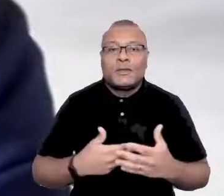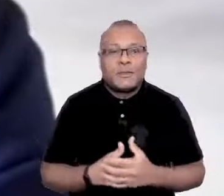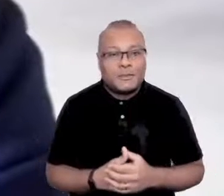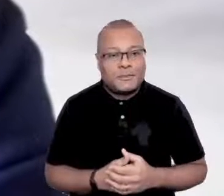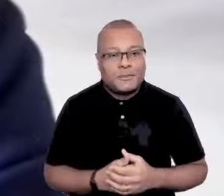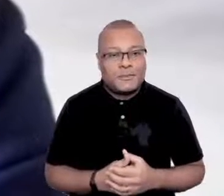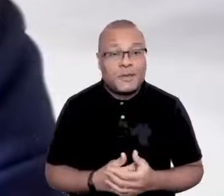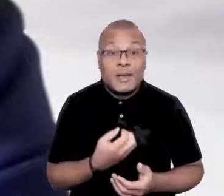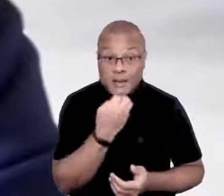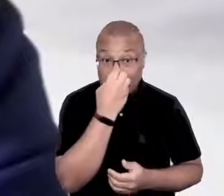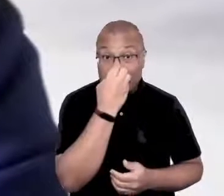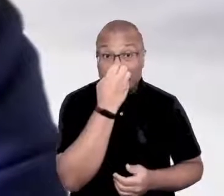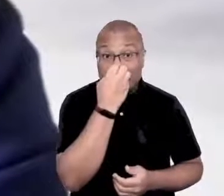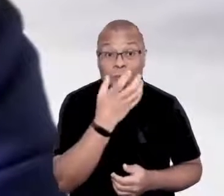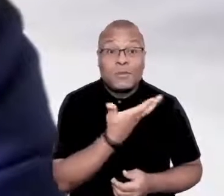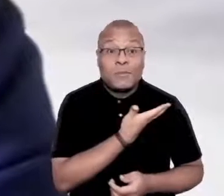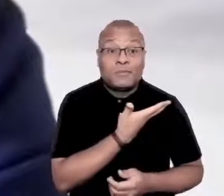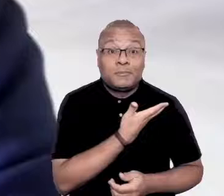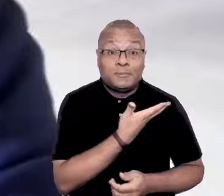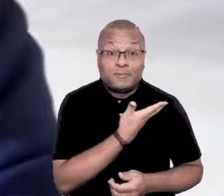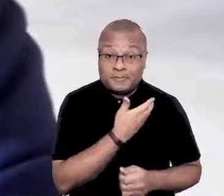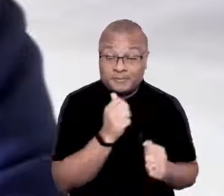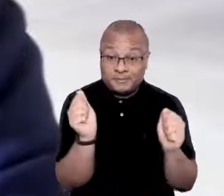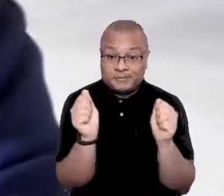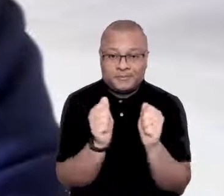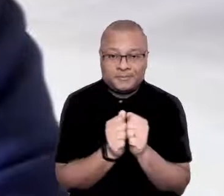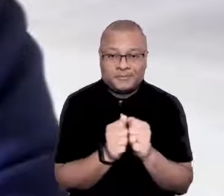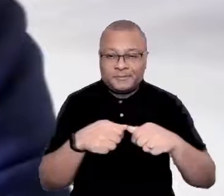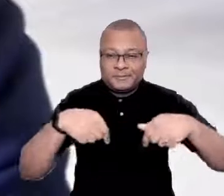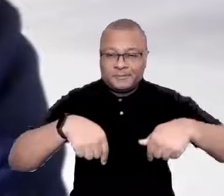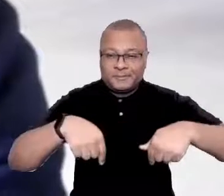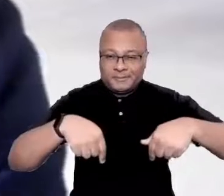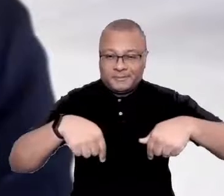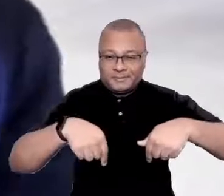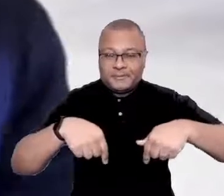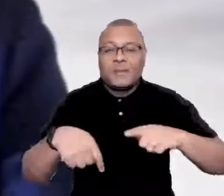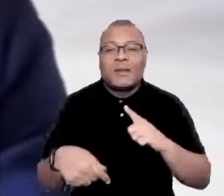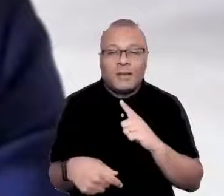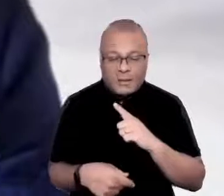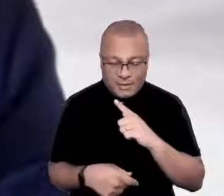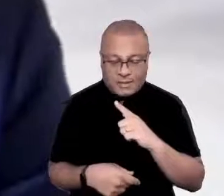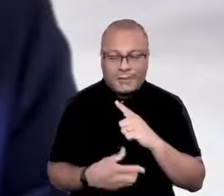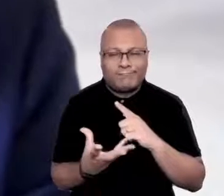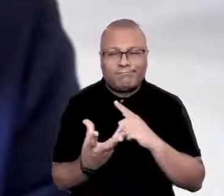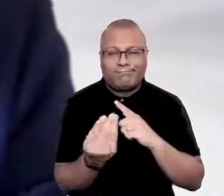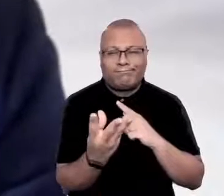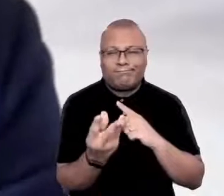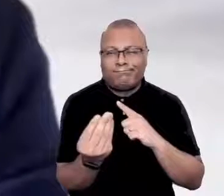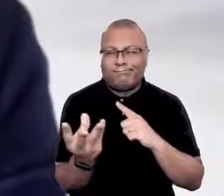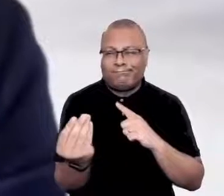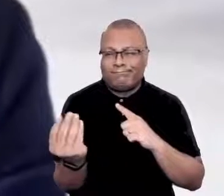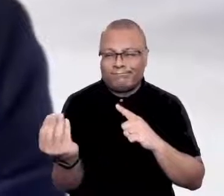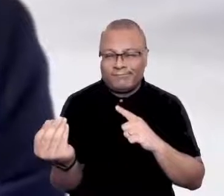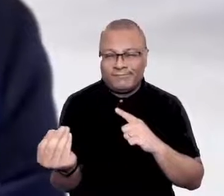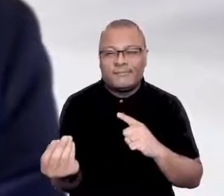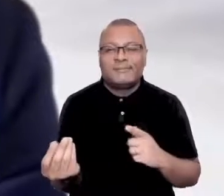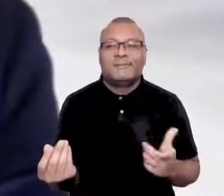é muito bom estar entre amigos, né? E hoje a gente tem tanta gente que a